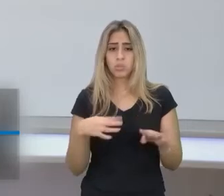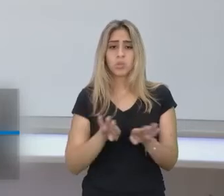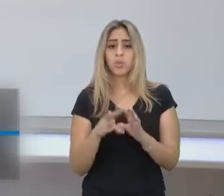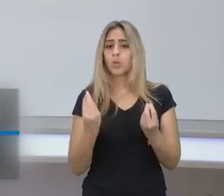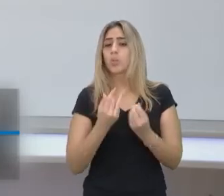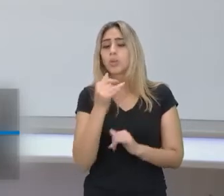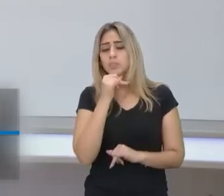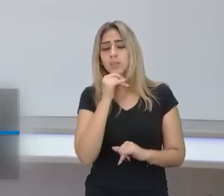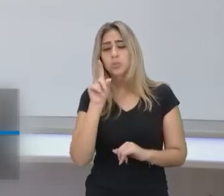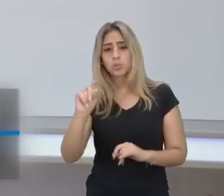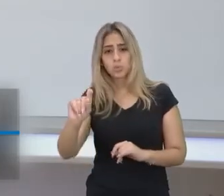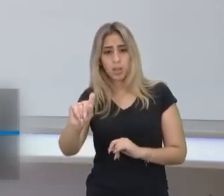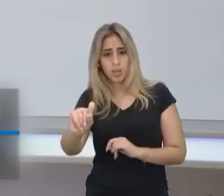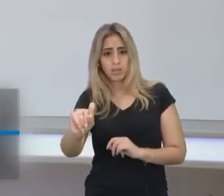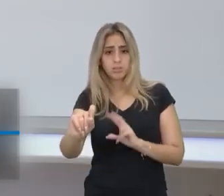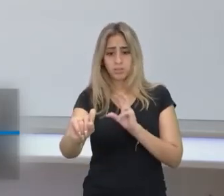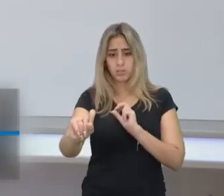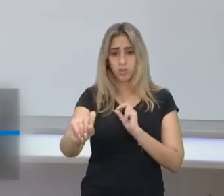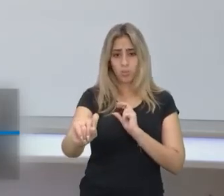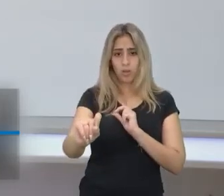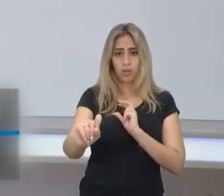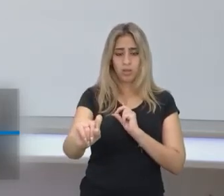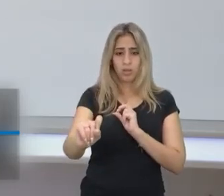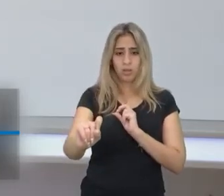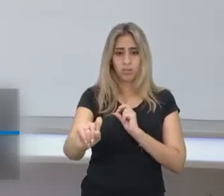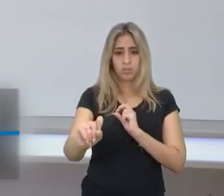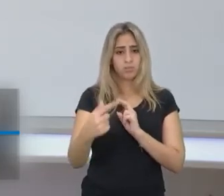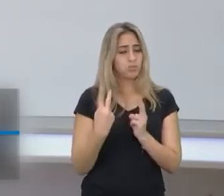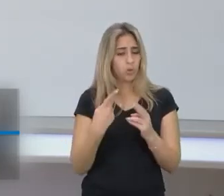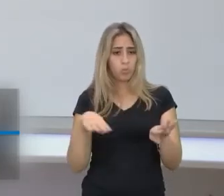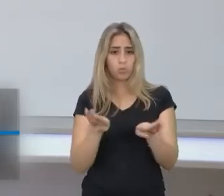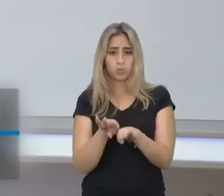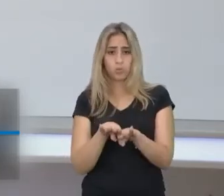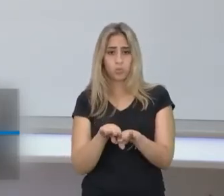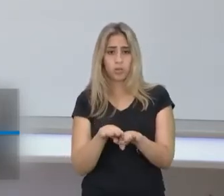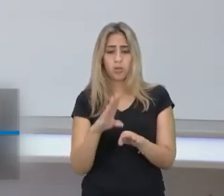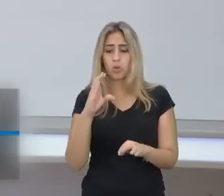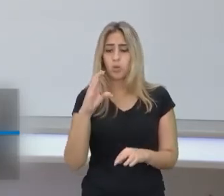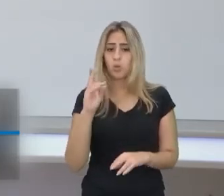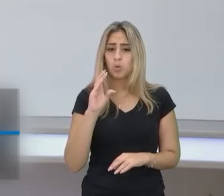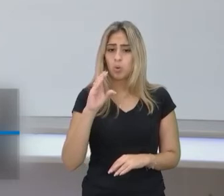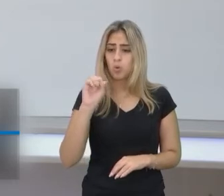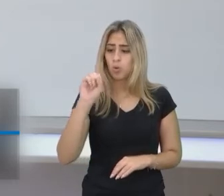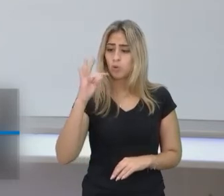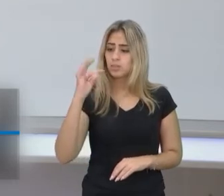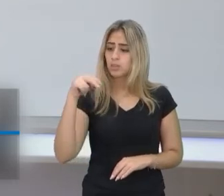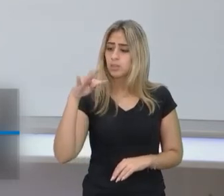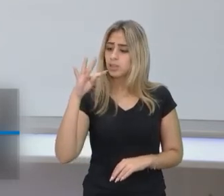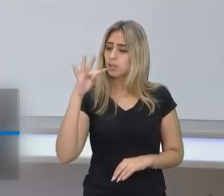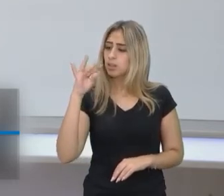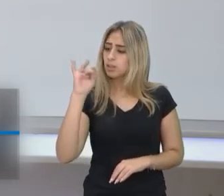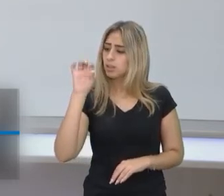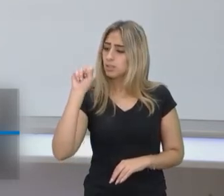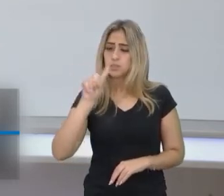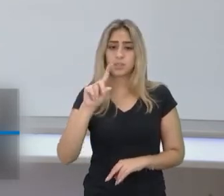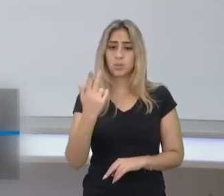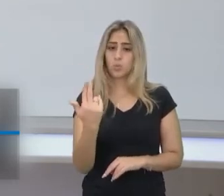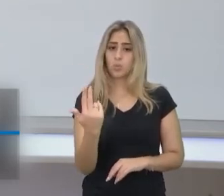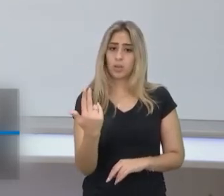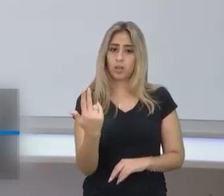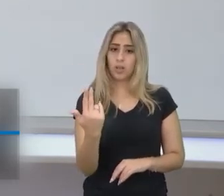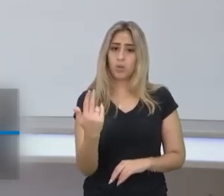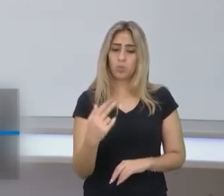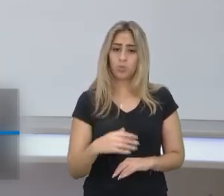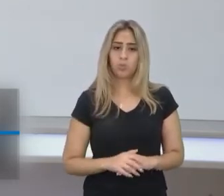dinheiro, vai continuar 10 e 50. Elas vão continuar constantes, não iguais, tá? Então, o